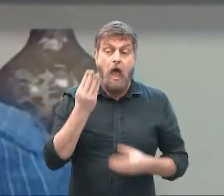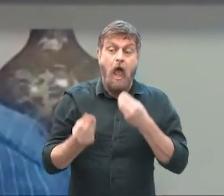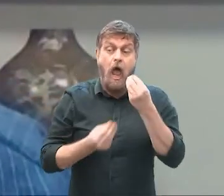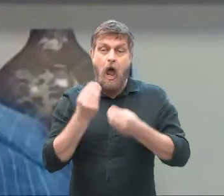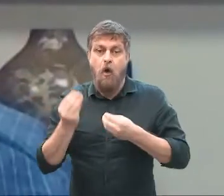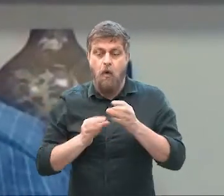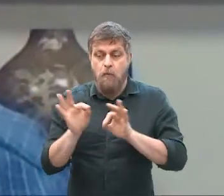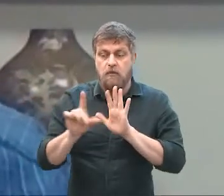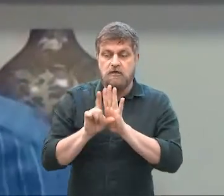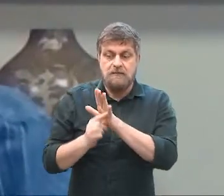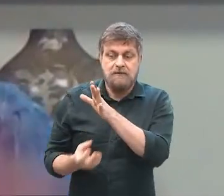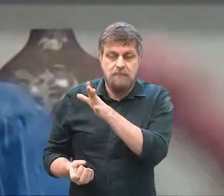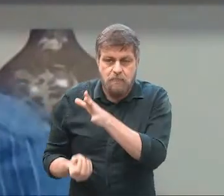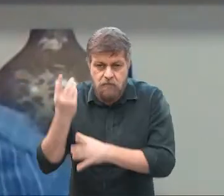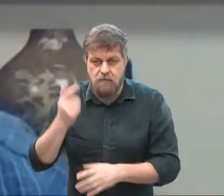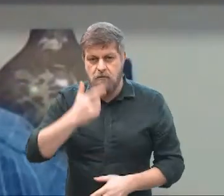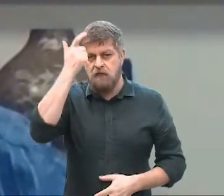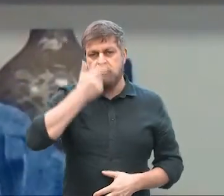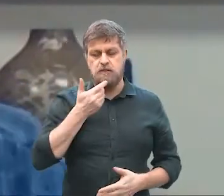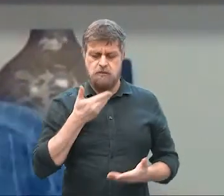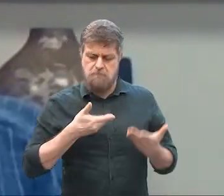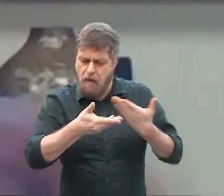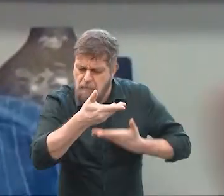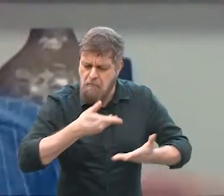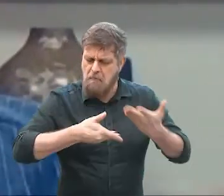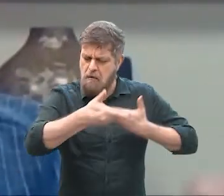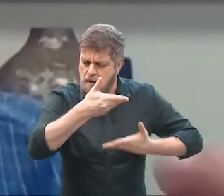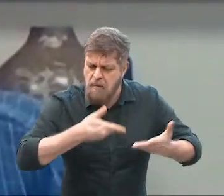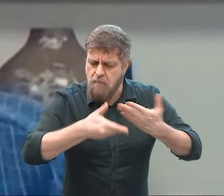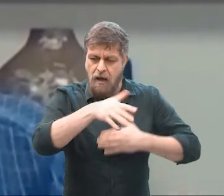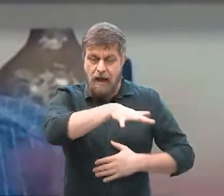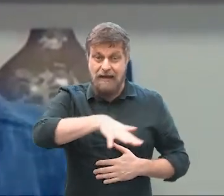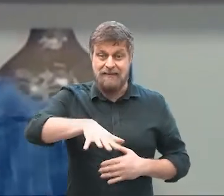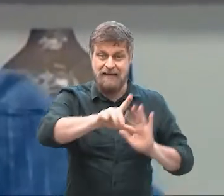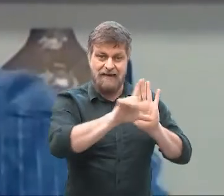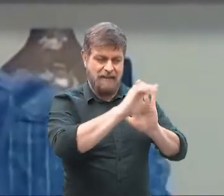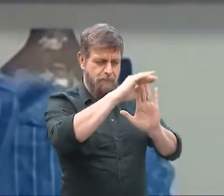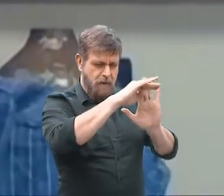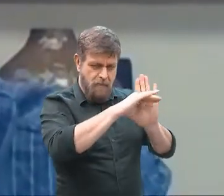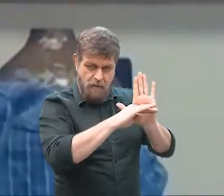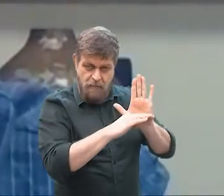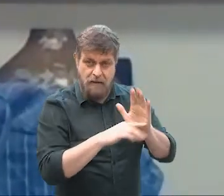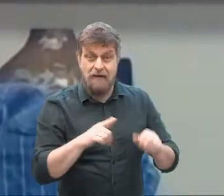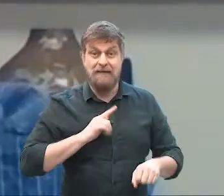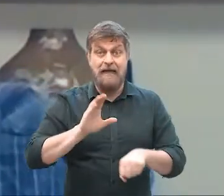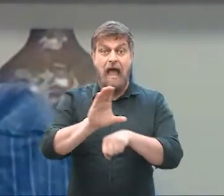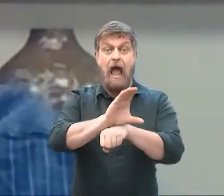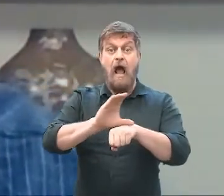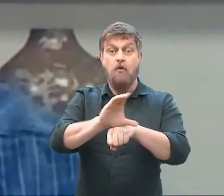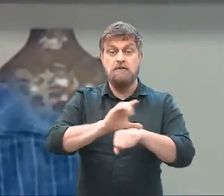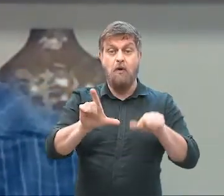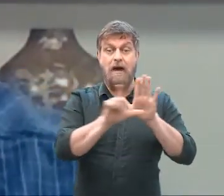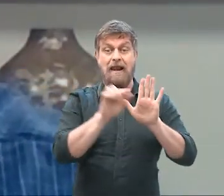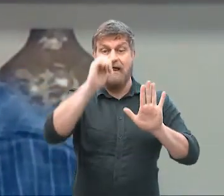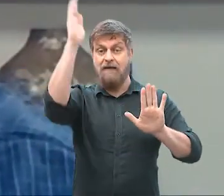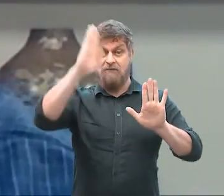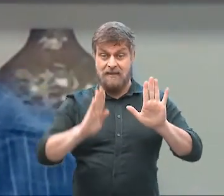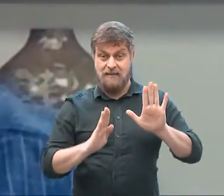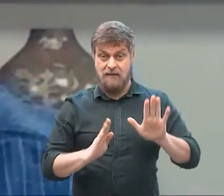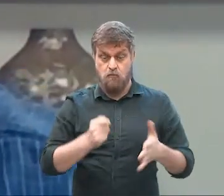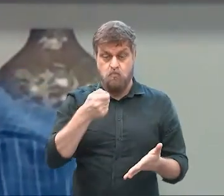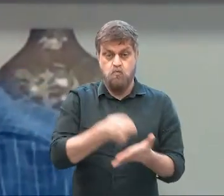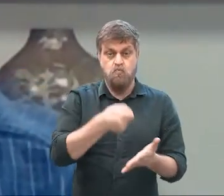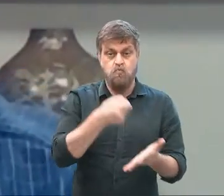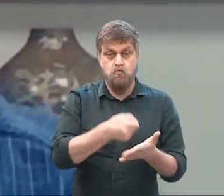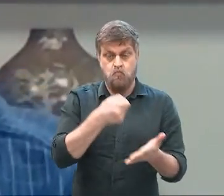levou eu a fazer esse projeto. E a gente discute dentro do campo legal. A Constituição fala que é dever